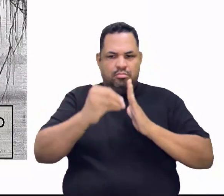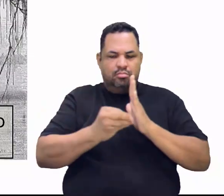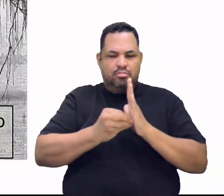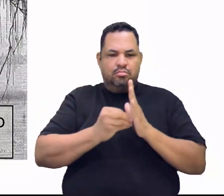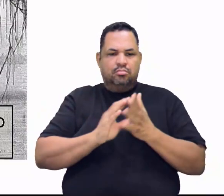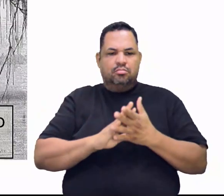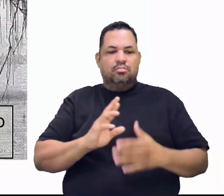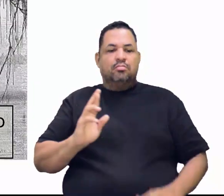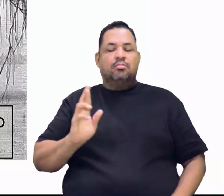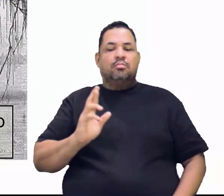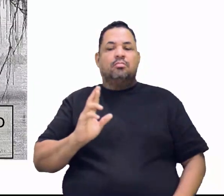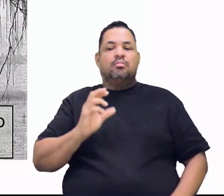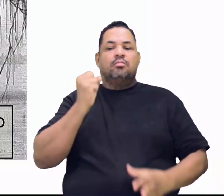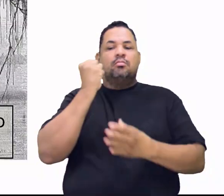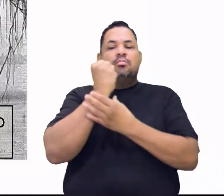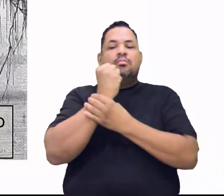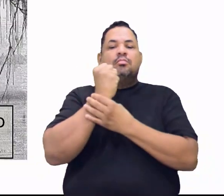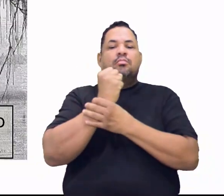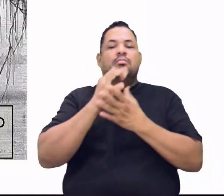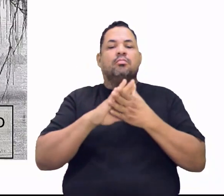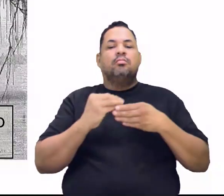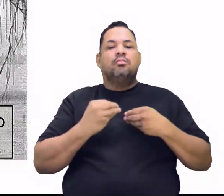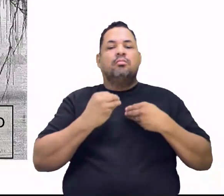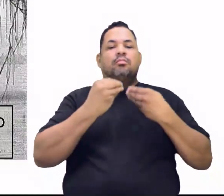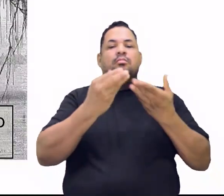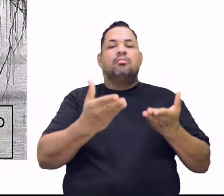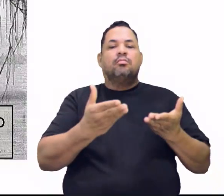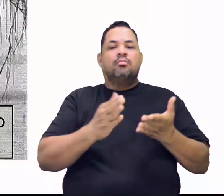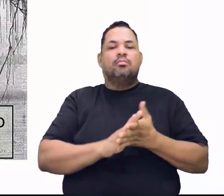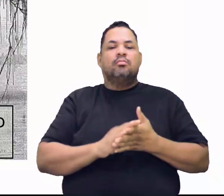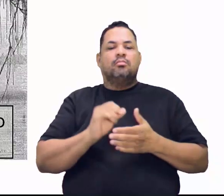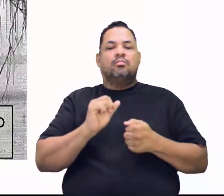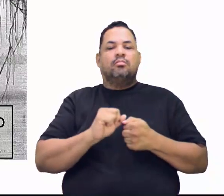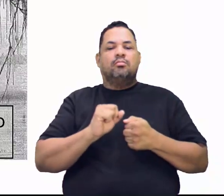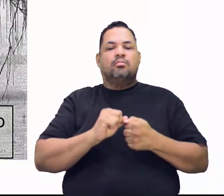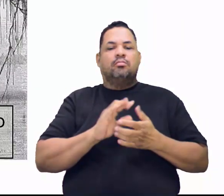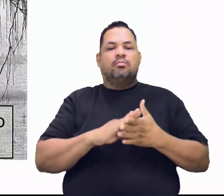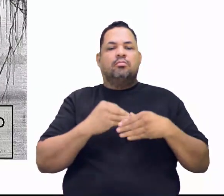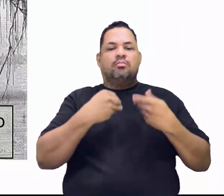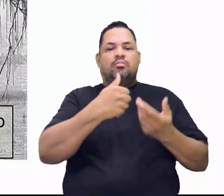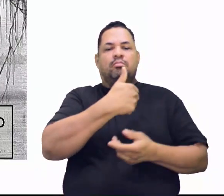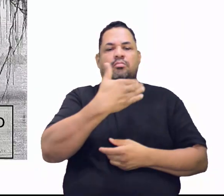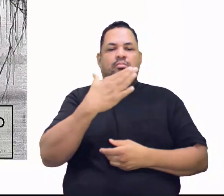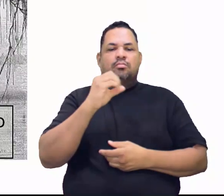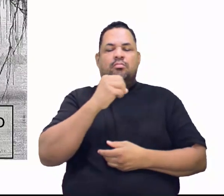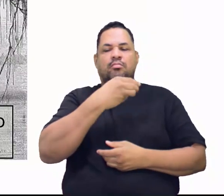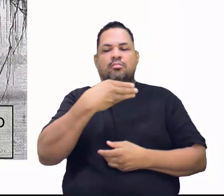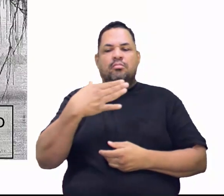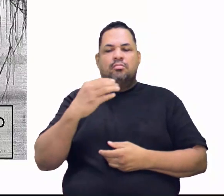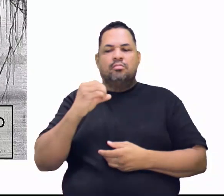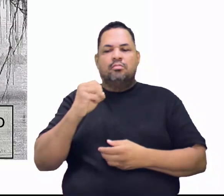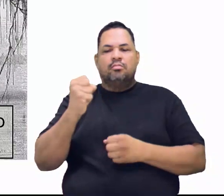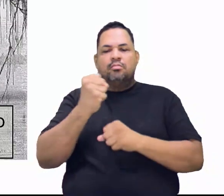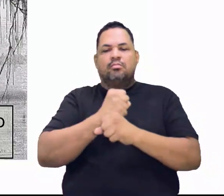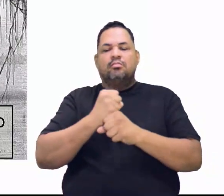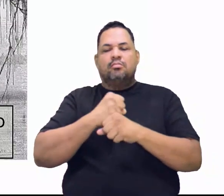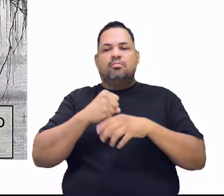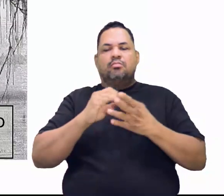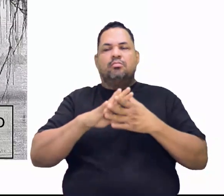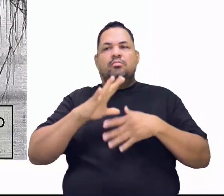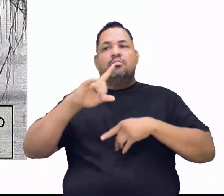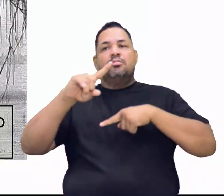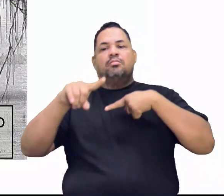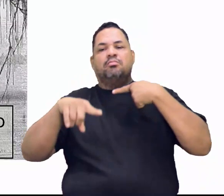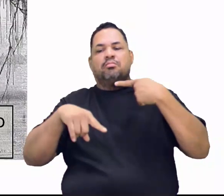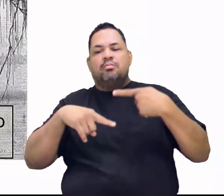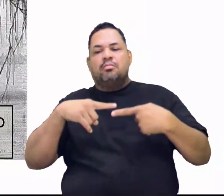Aluno, quem garante que esses caras iriam devolver? Vamos fazer uma concessão por 10, 20, 30 anos. Aí com o